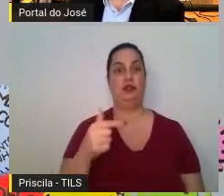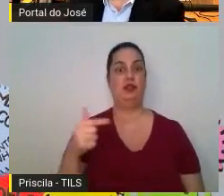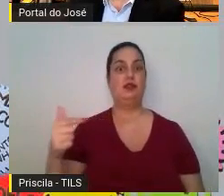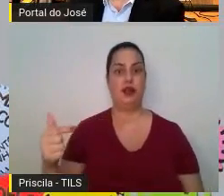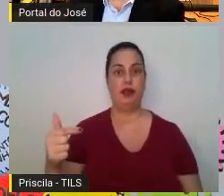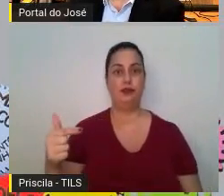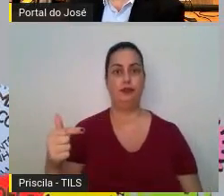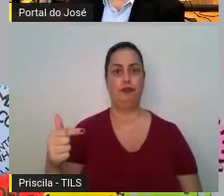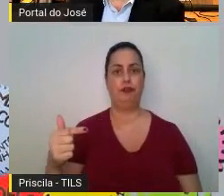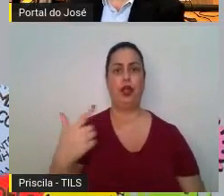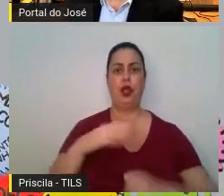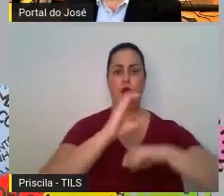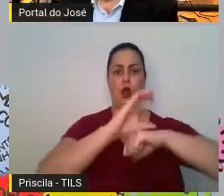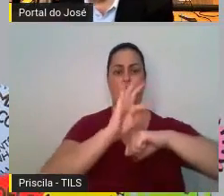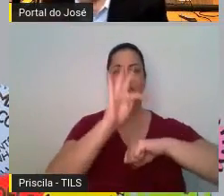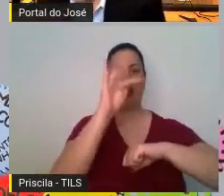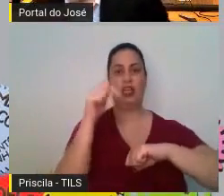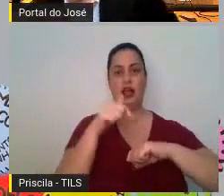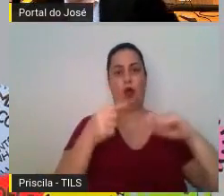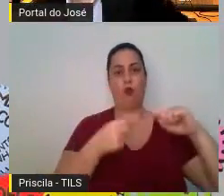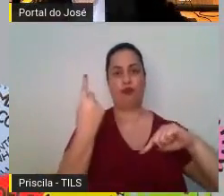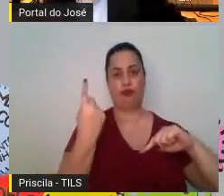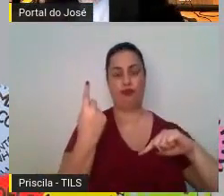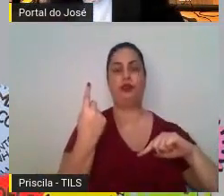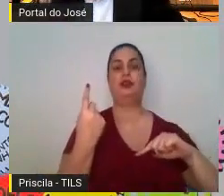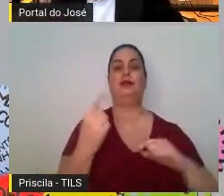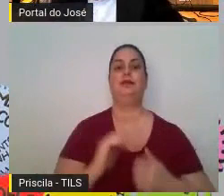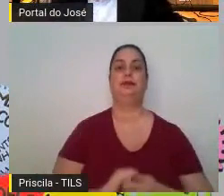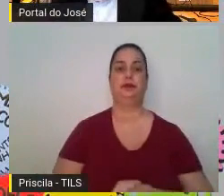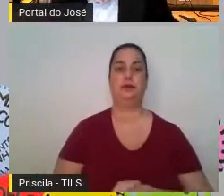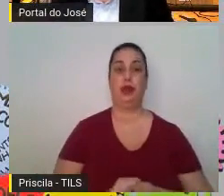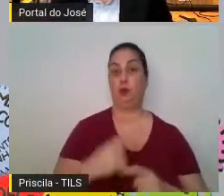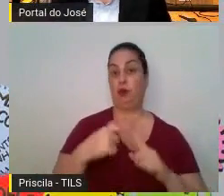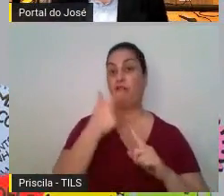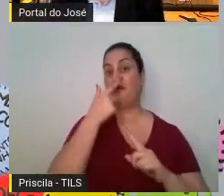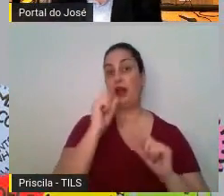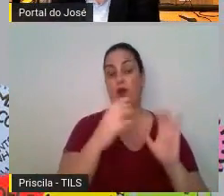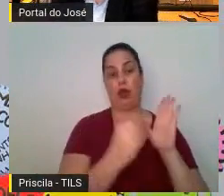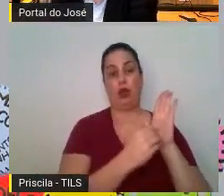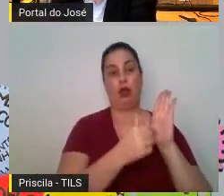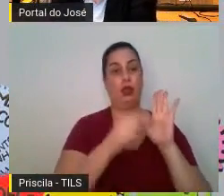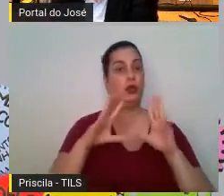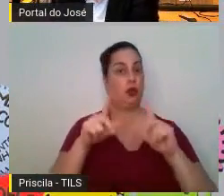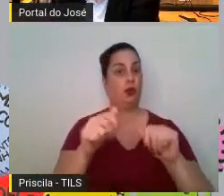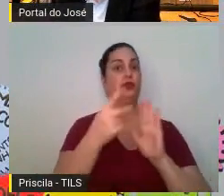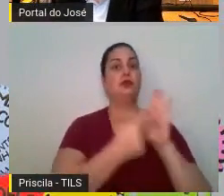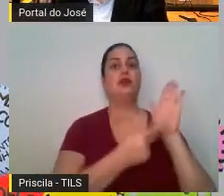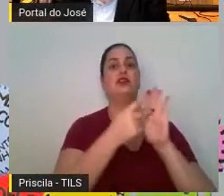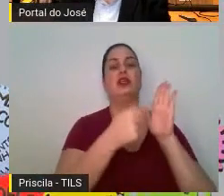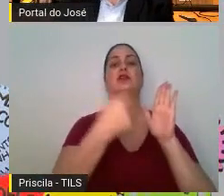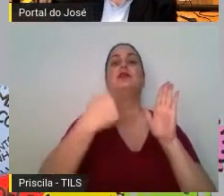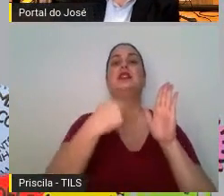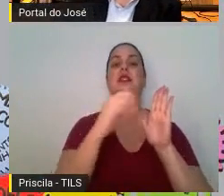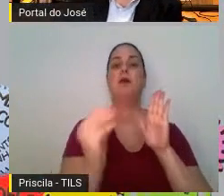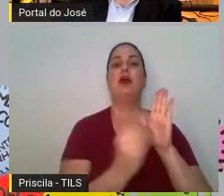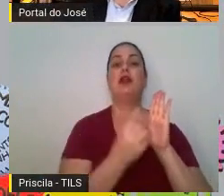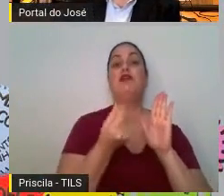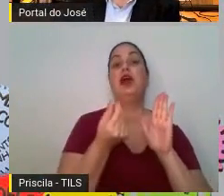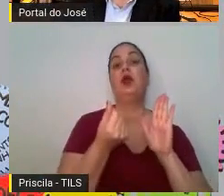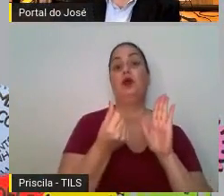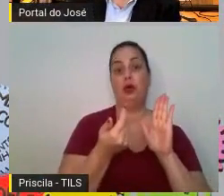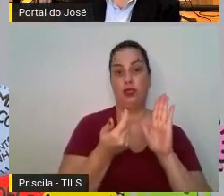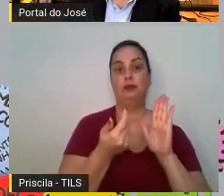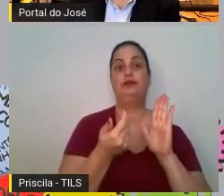artigo 113 do ADCT. Todo projeto tem que indicar estimativa de custo quando ele cria uma despesa obrigatória, como esse